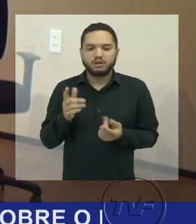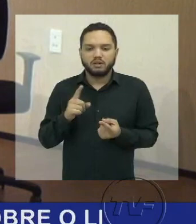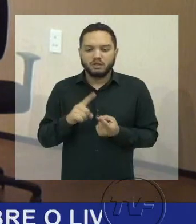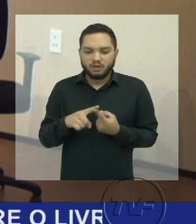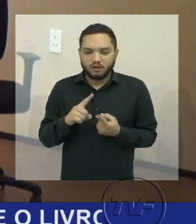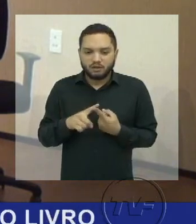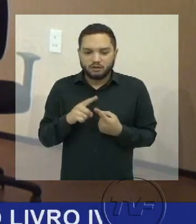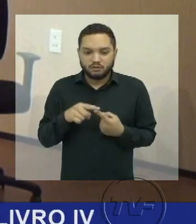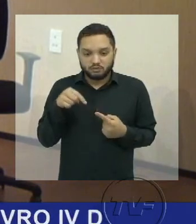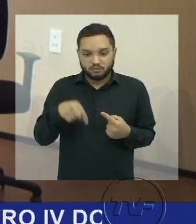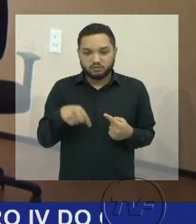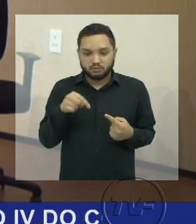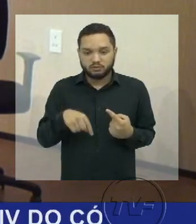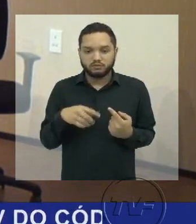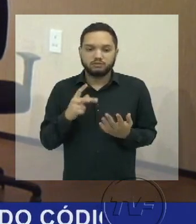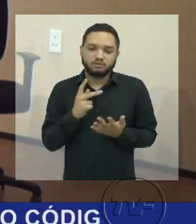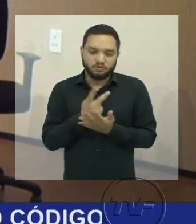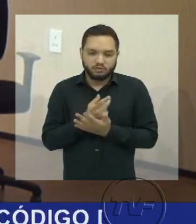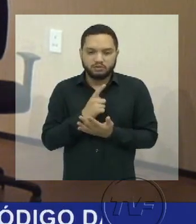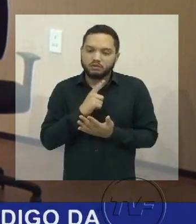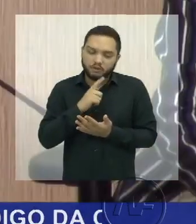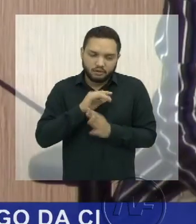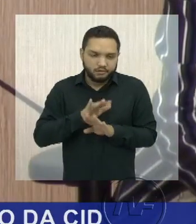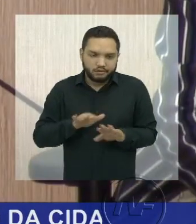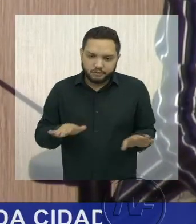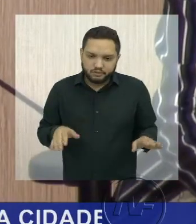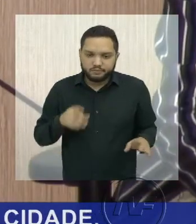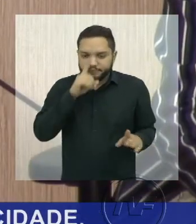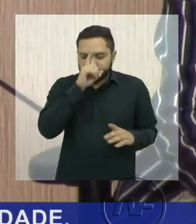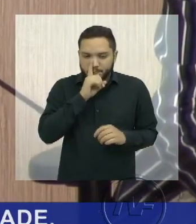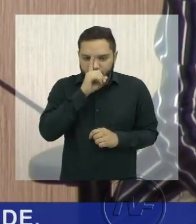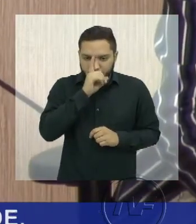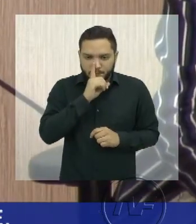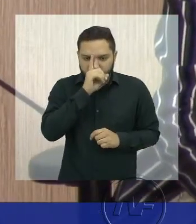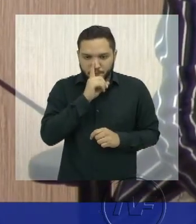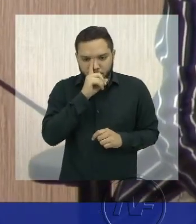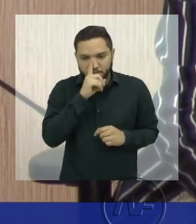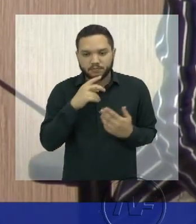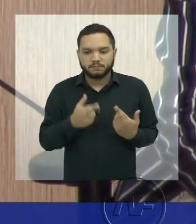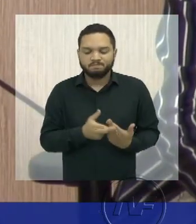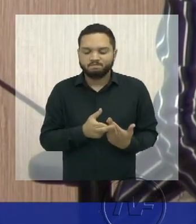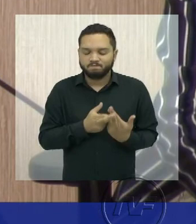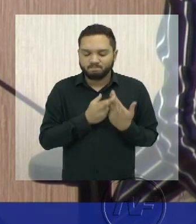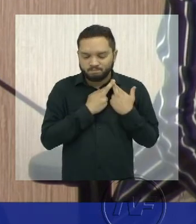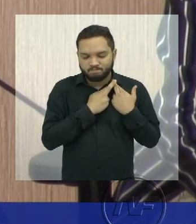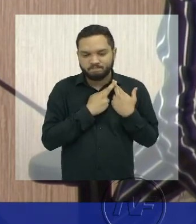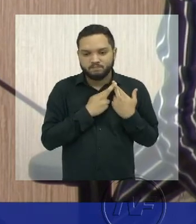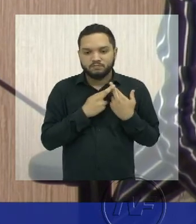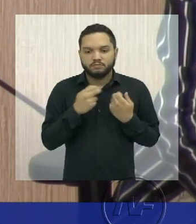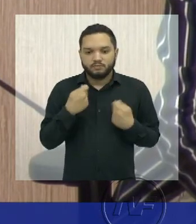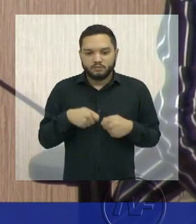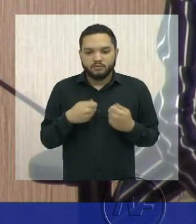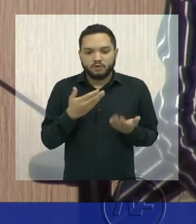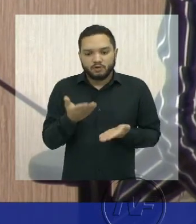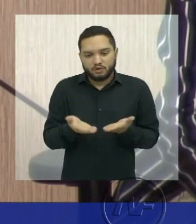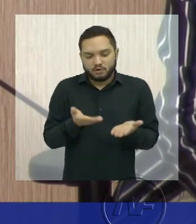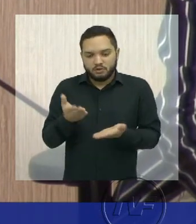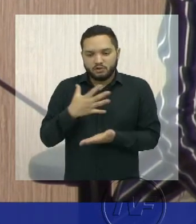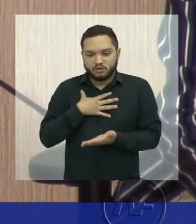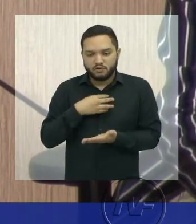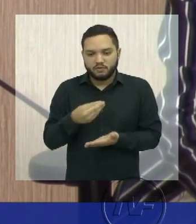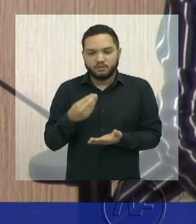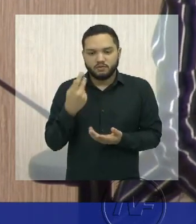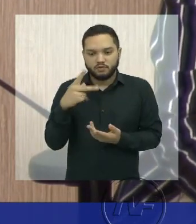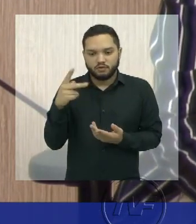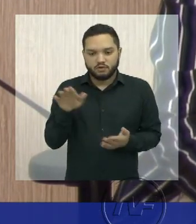nós estamos sujeitos nesses ambientes. Então, a imensa responsabilidade de você cuidar dos filhos dos outros, principalmente